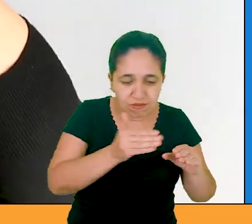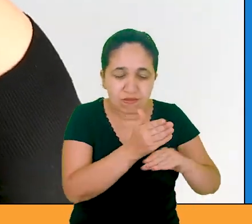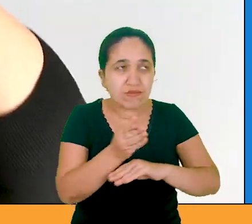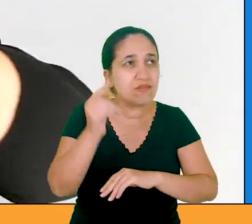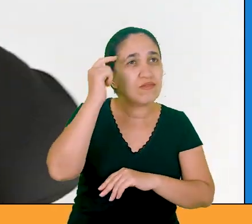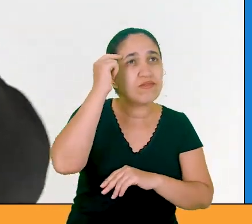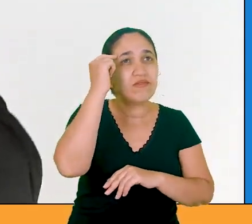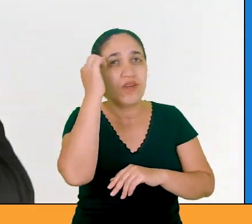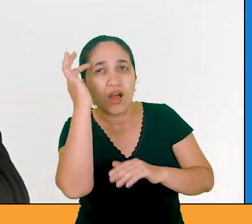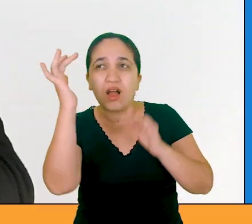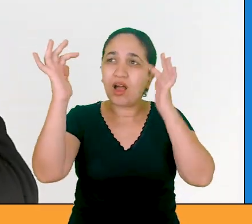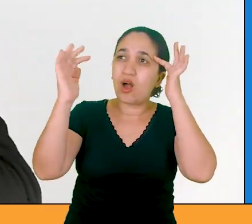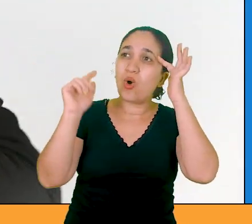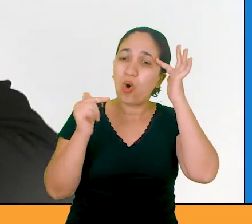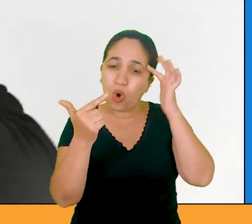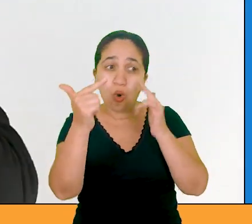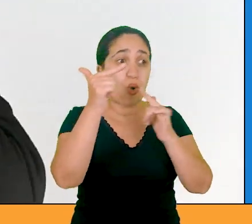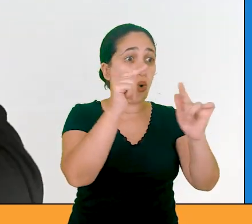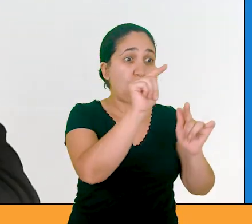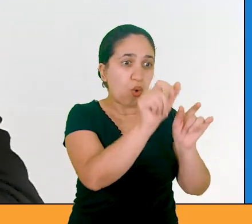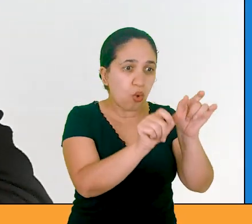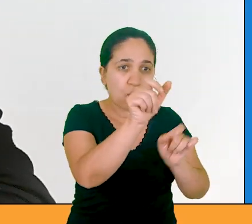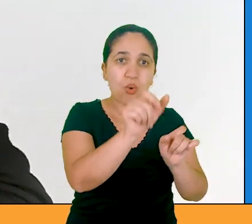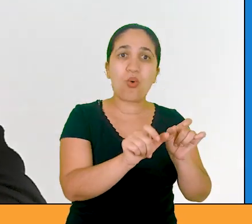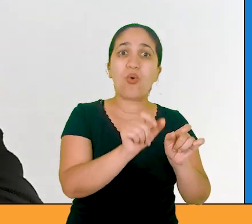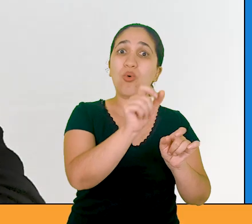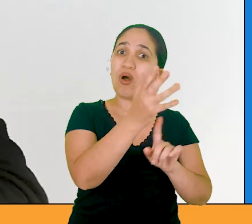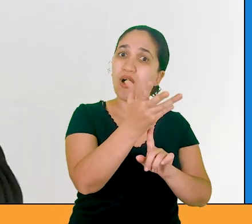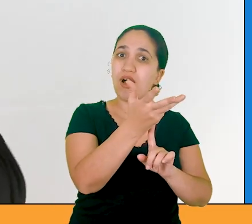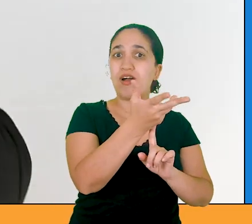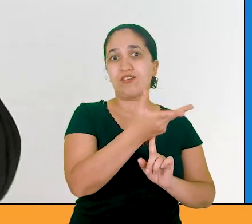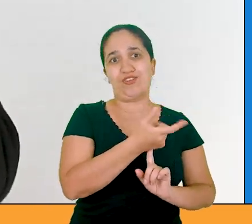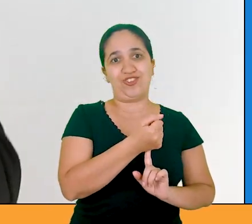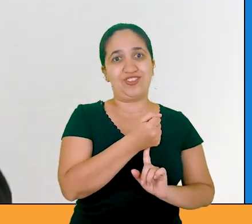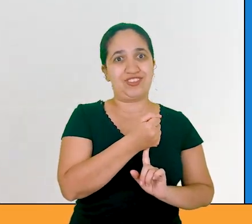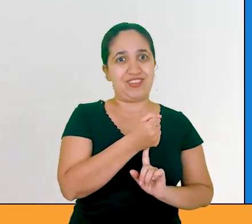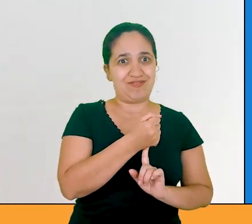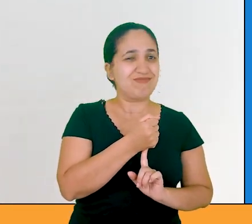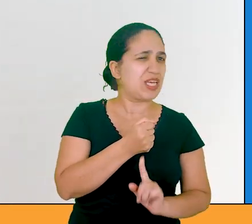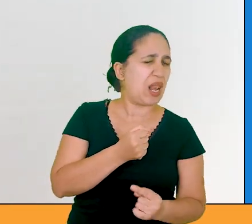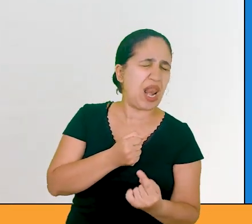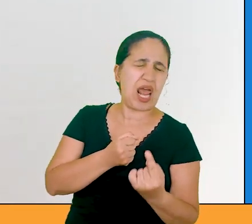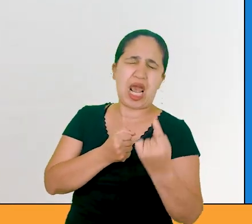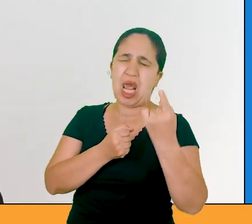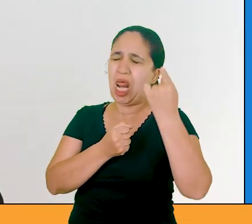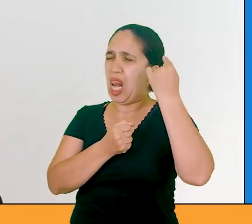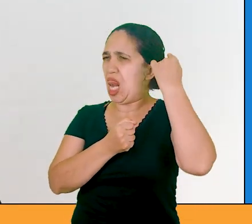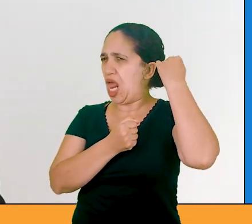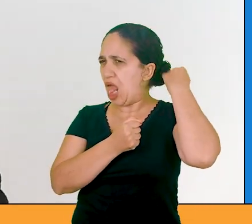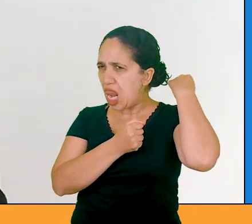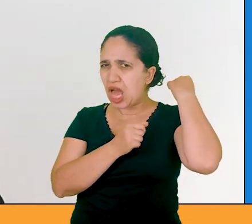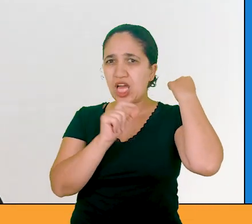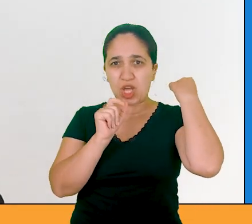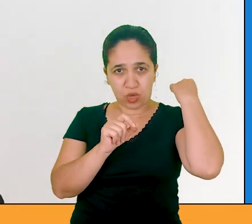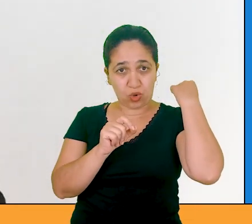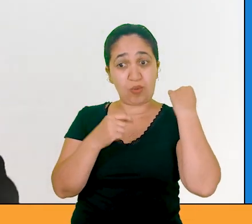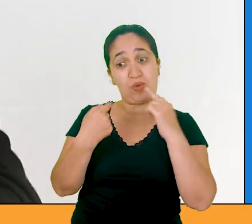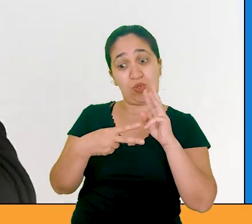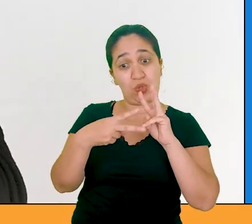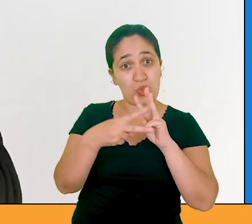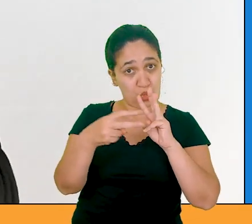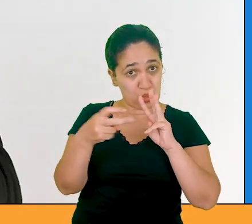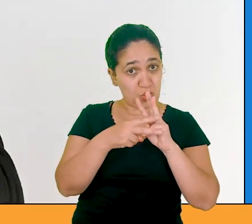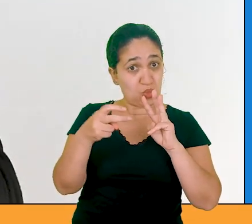me levaram a outros artistas de um tempo mais super do passado, como é o caso do manto